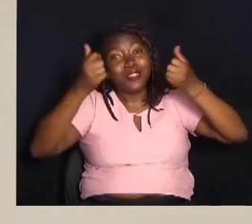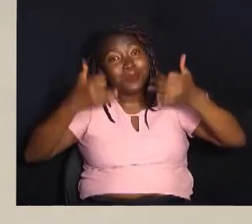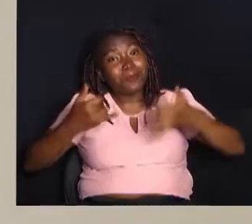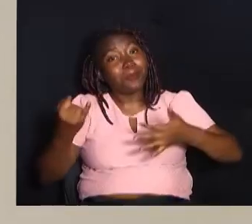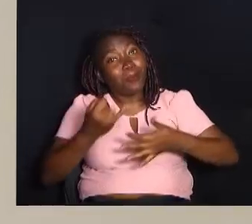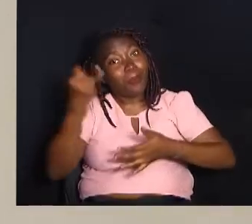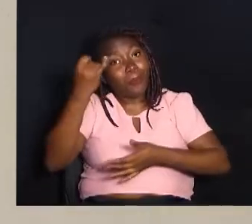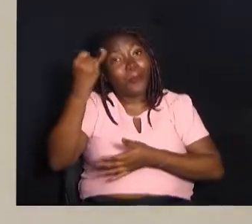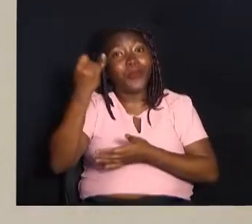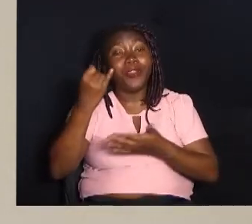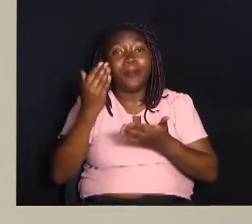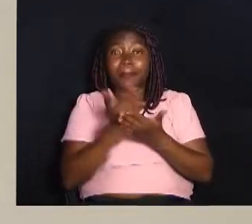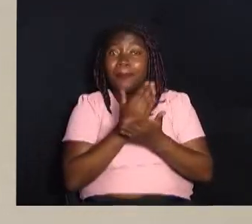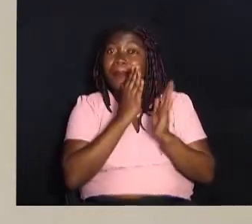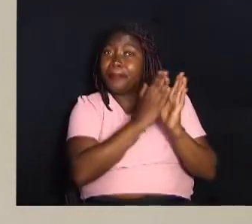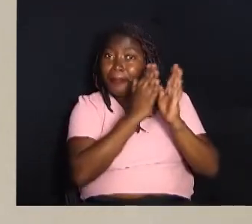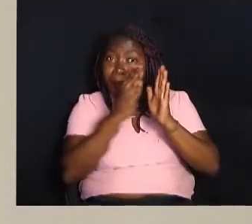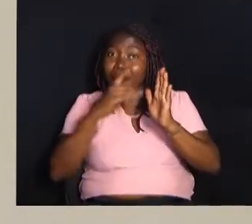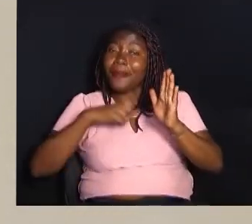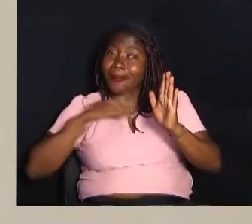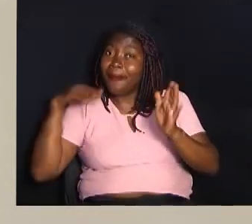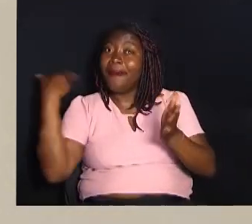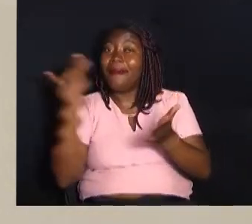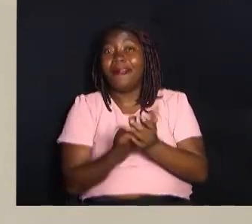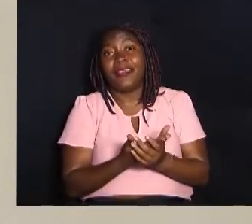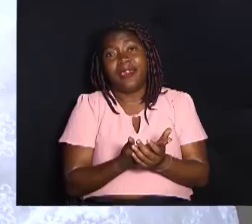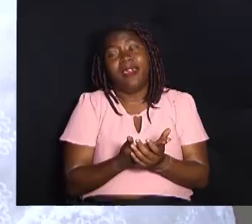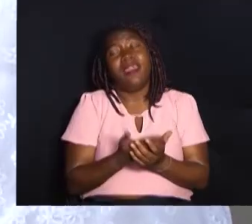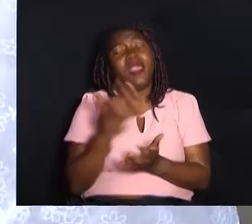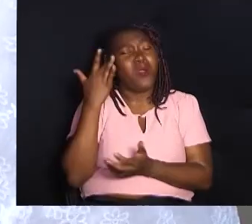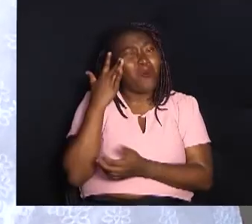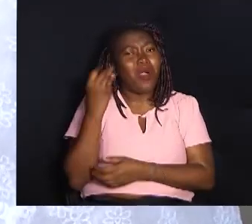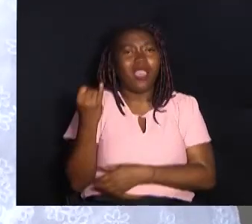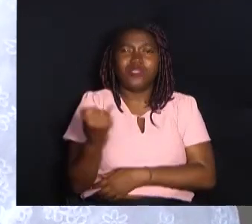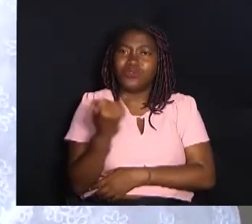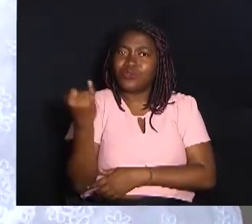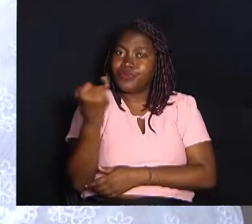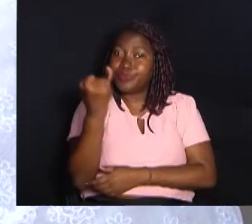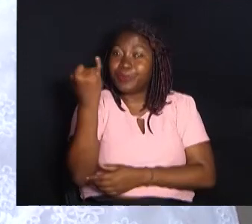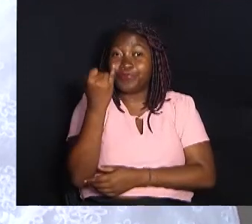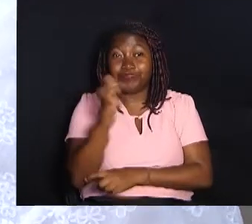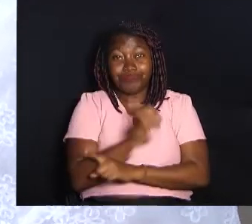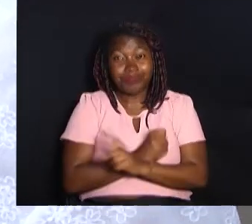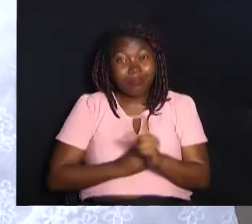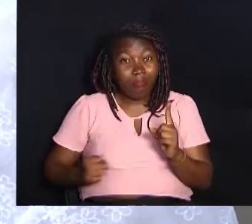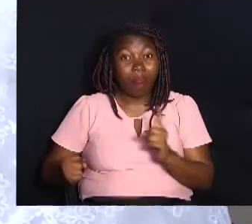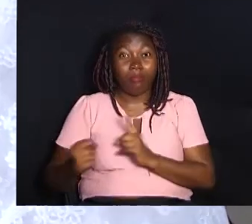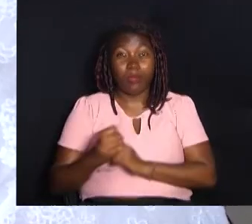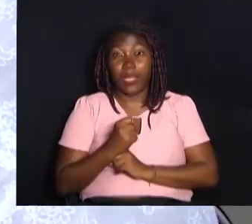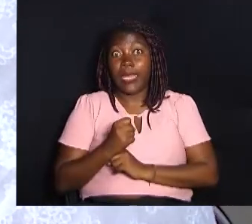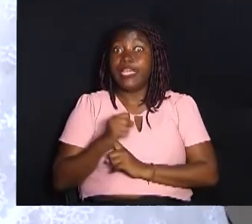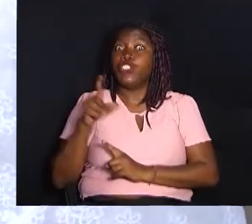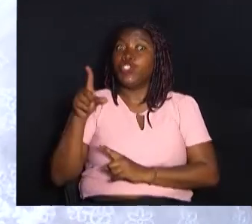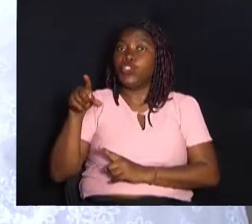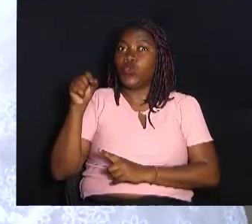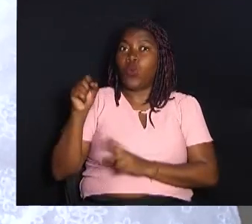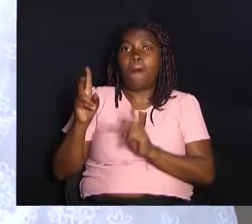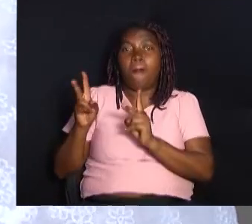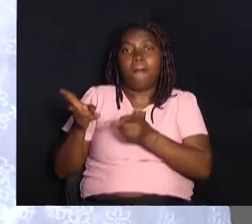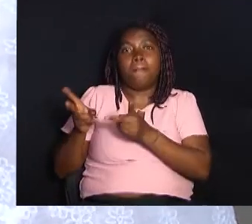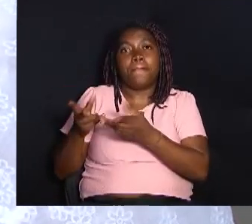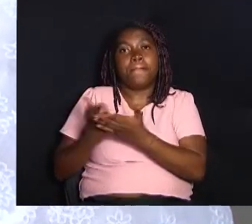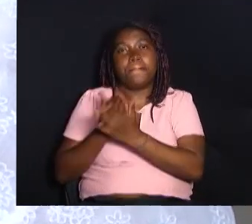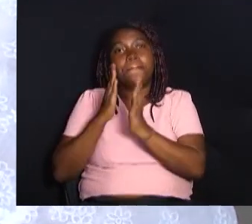hoje, Suzy fala da importância das bibliotecas existirem. Eu acho fundamental que uma